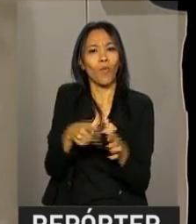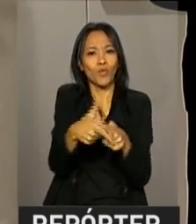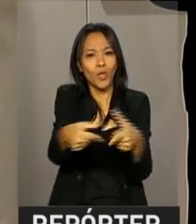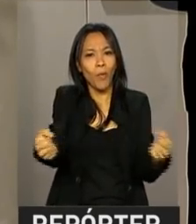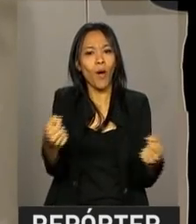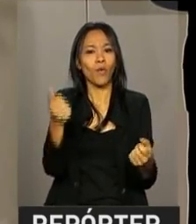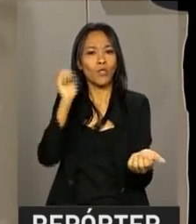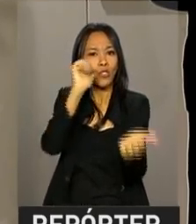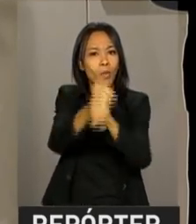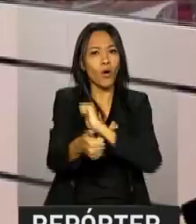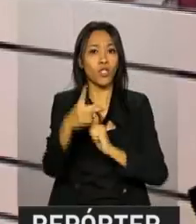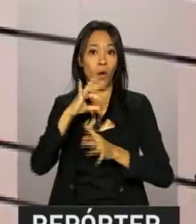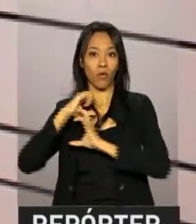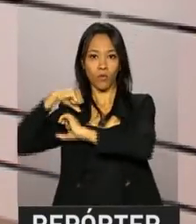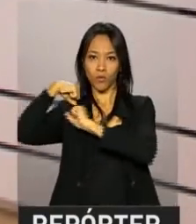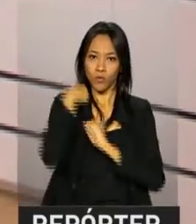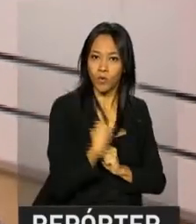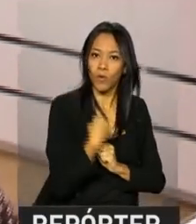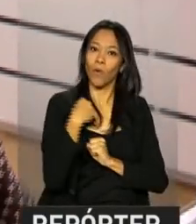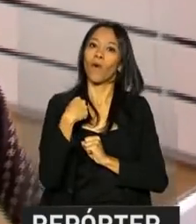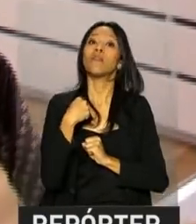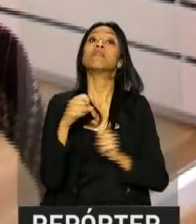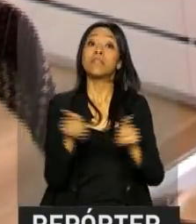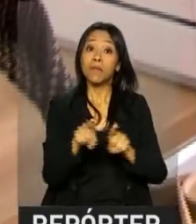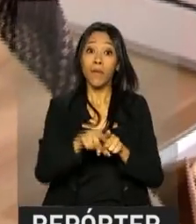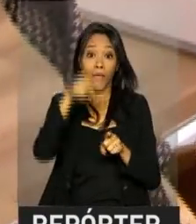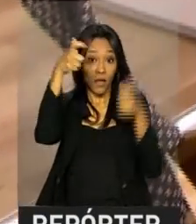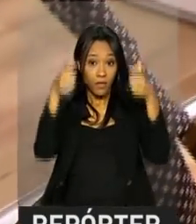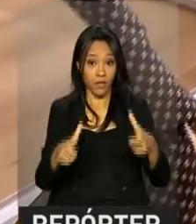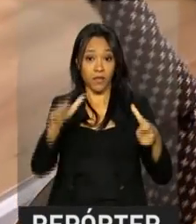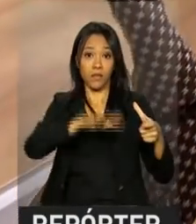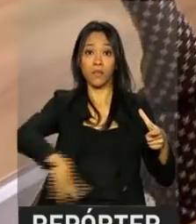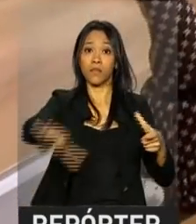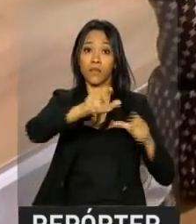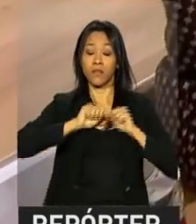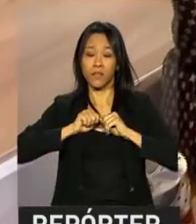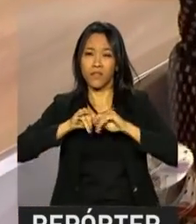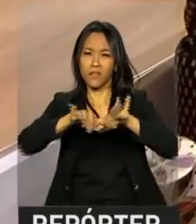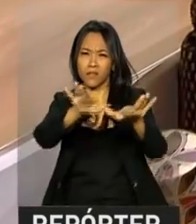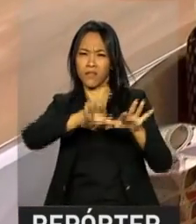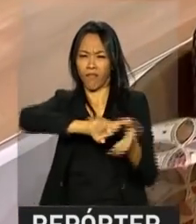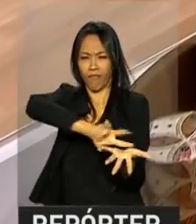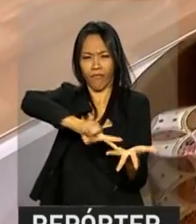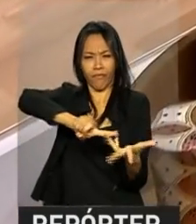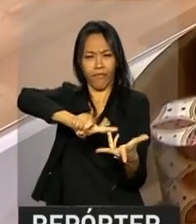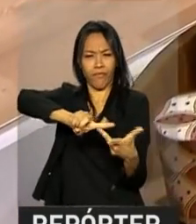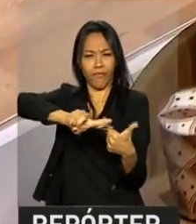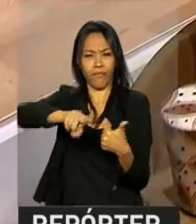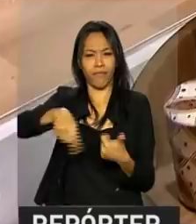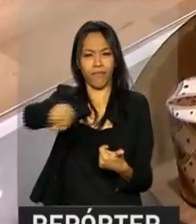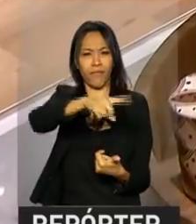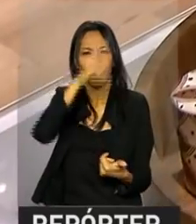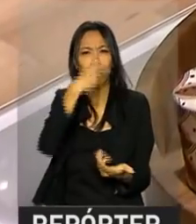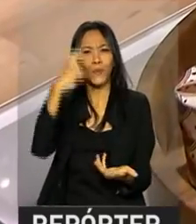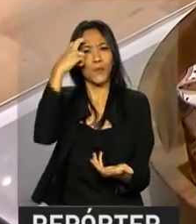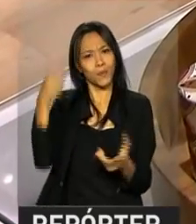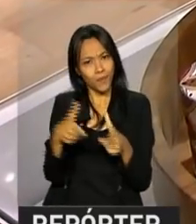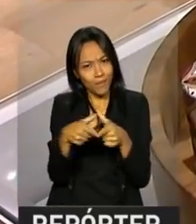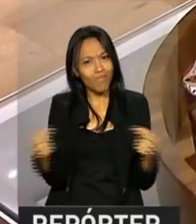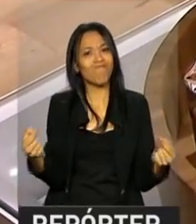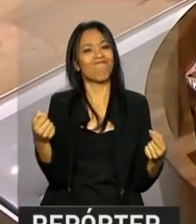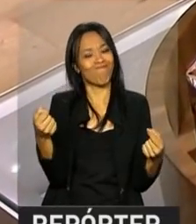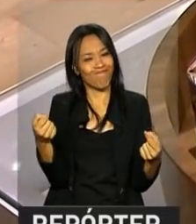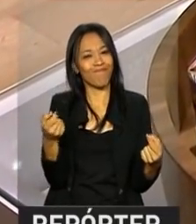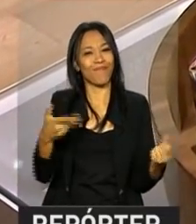praticar esportes como o judô. A Casa Japão é um ponto de difusão de todos os elementos da genuína cultura japonesa